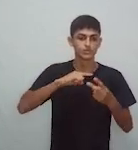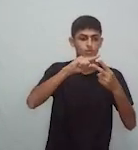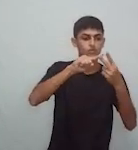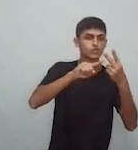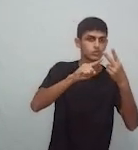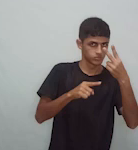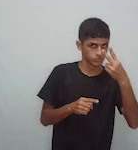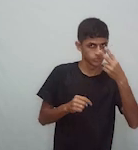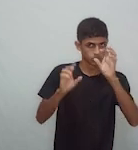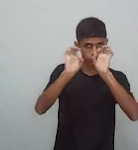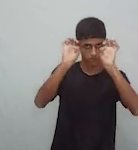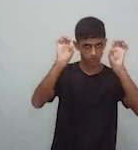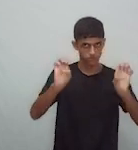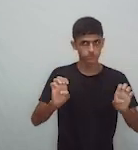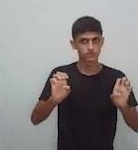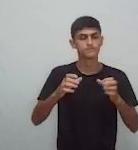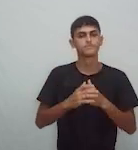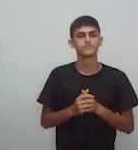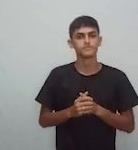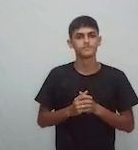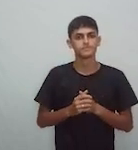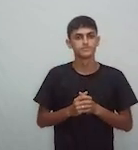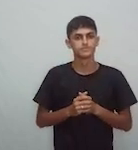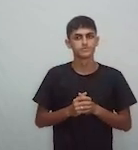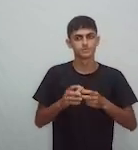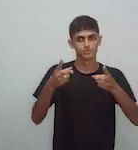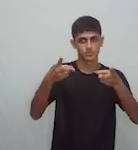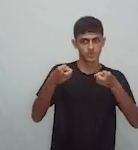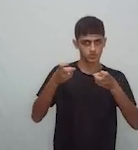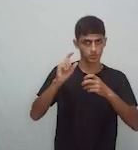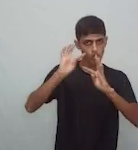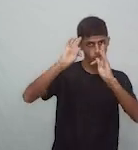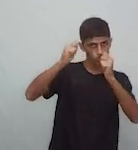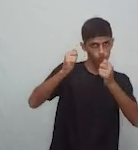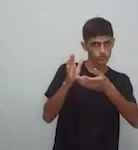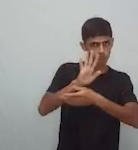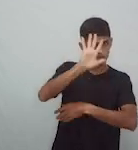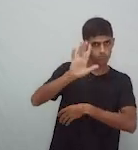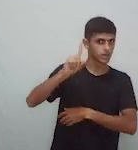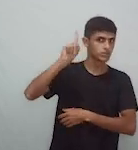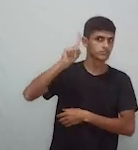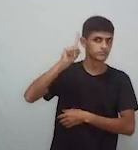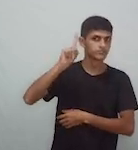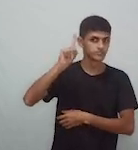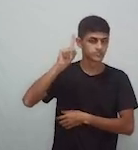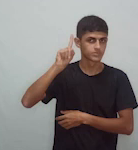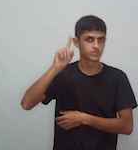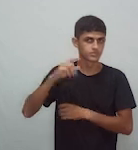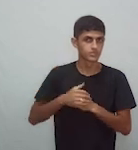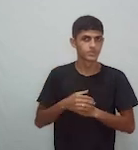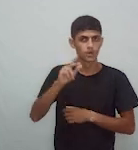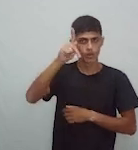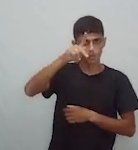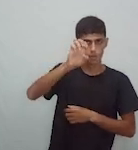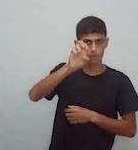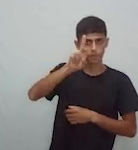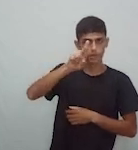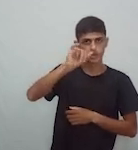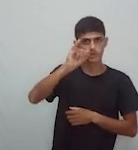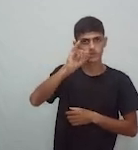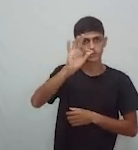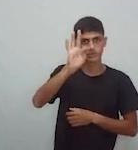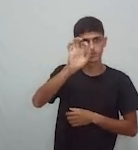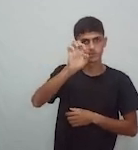2 estruturas. Então a gente vê aqui, toda essa parte aqui é o sistema nervoso periférico, que vai ser a próxima aula. O sistema